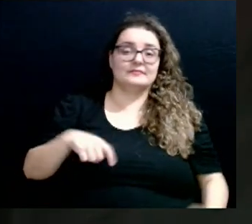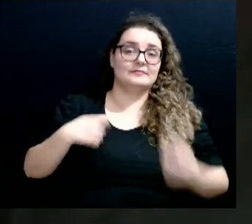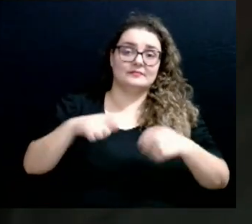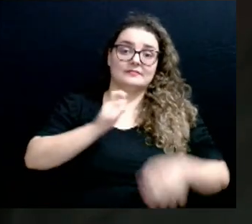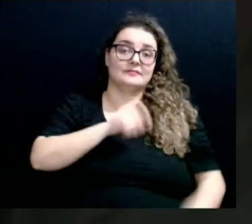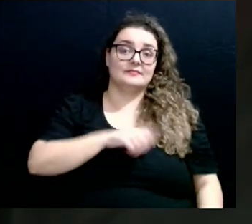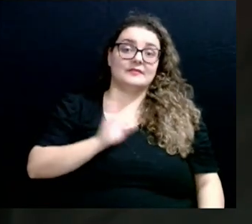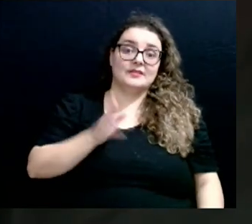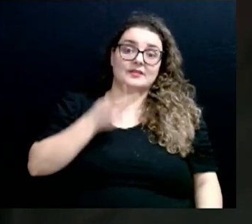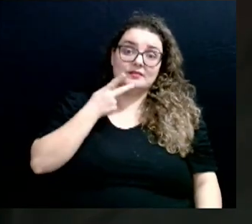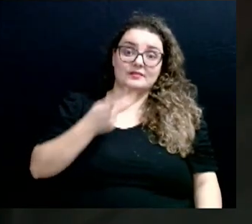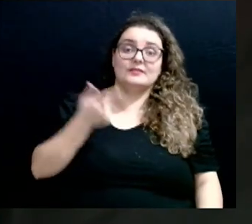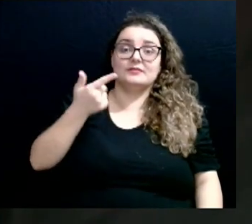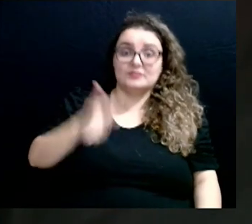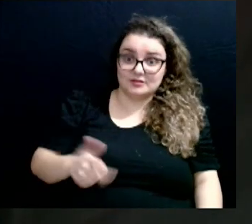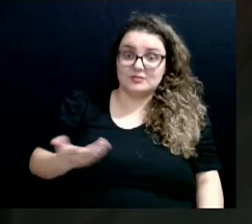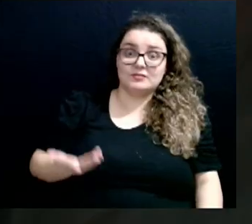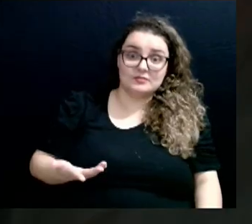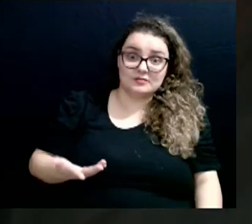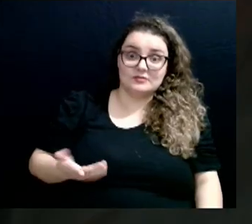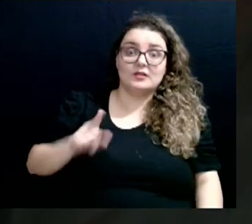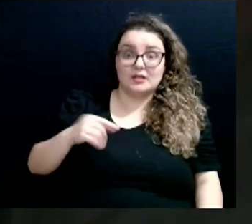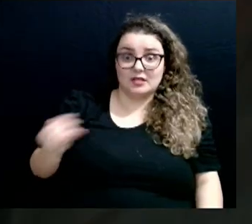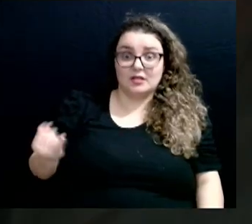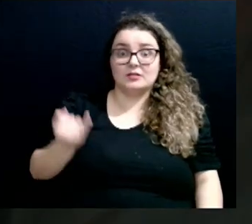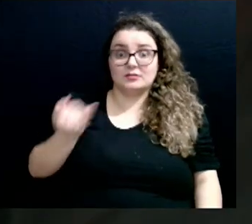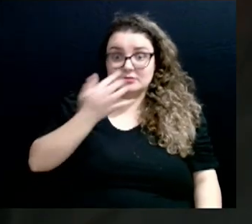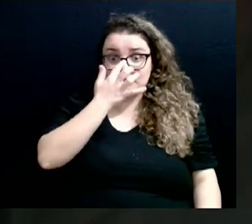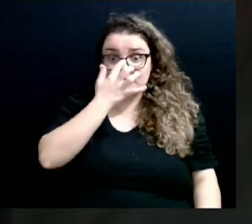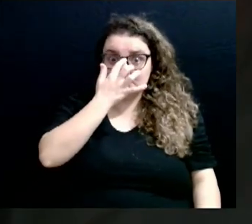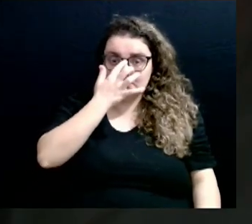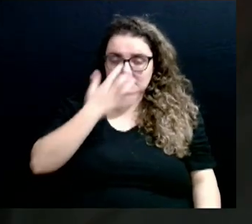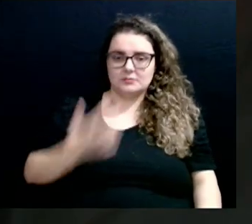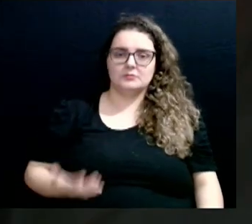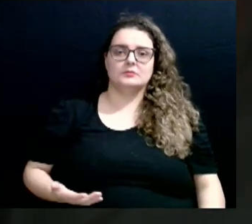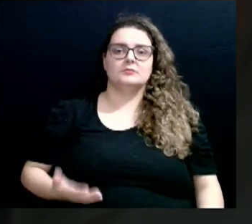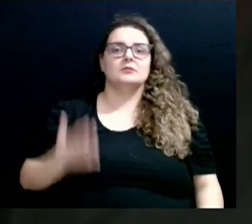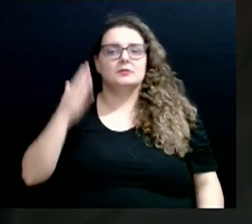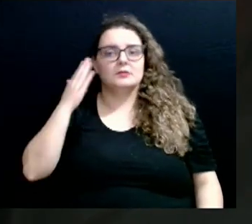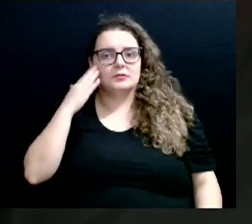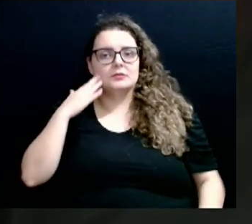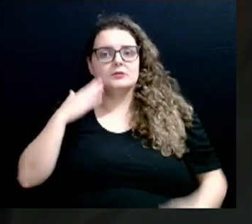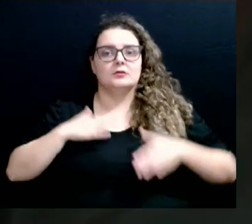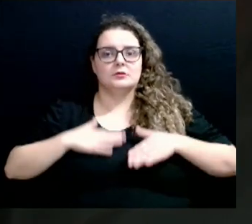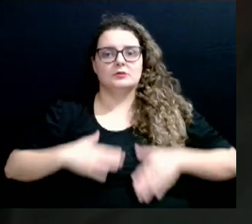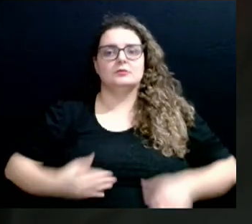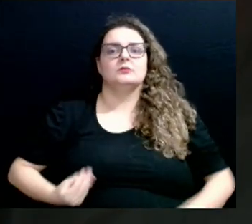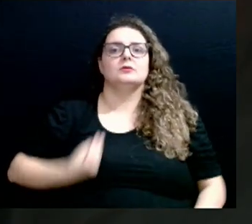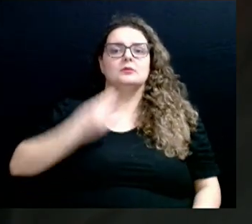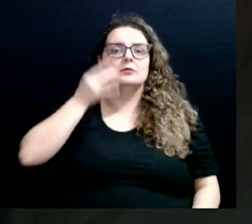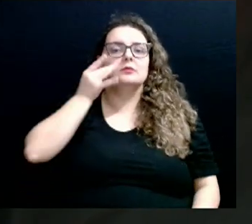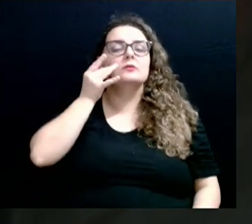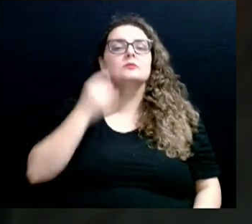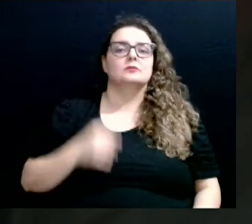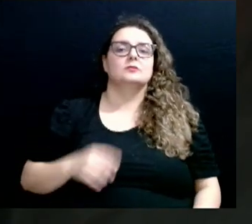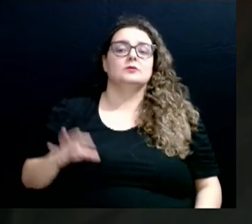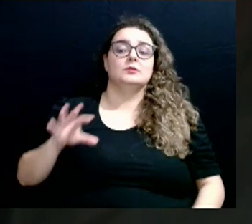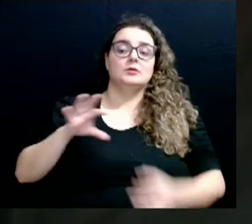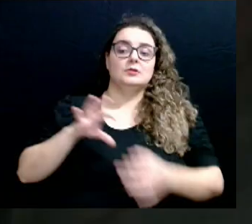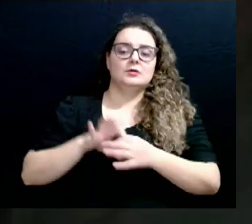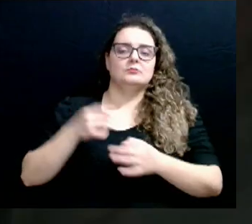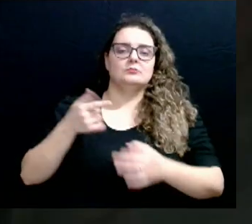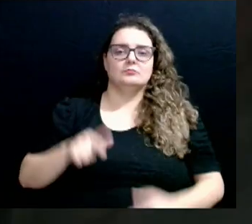repetir para você, porque é importante você saber. O descanso e a presença são formas de reconexão com o que